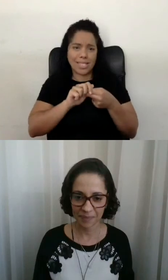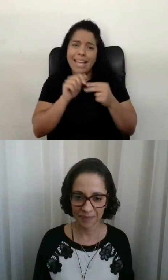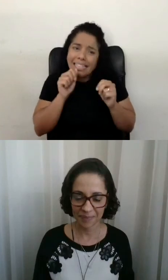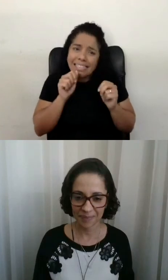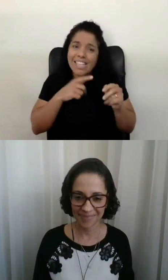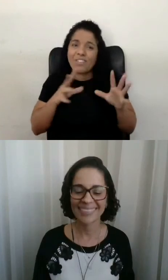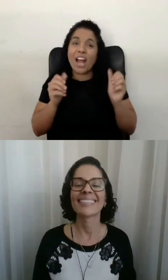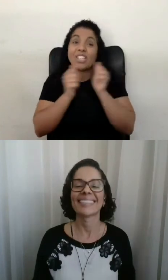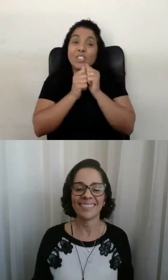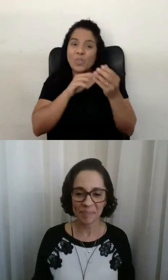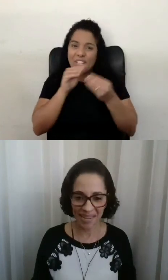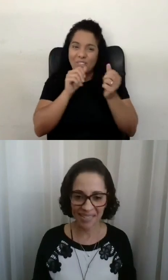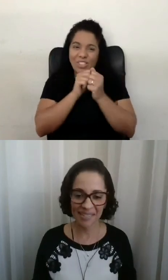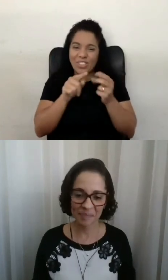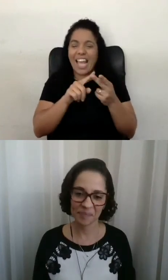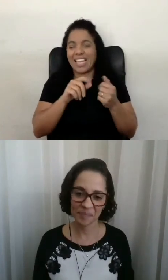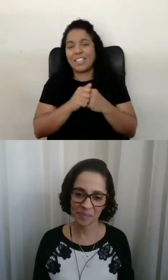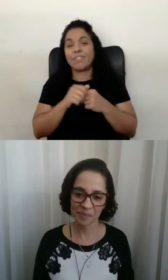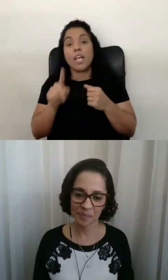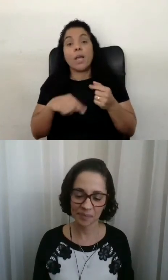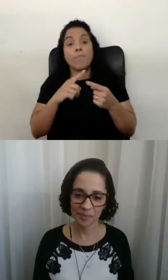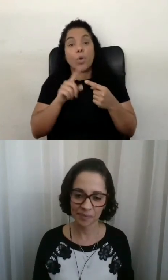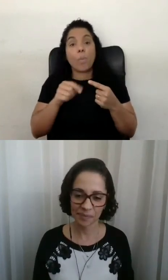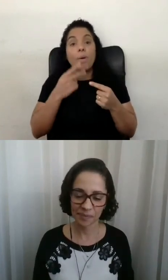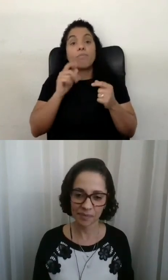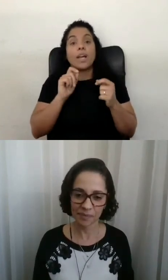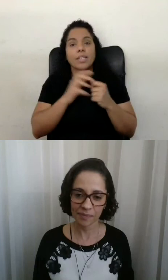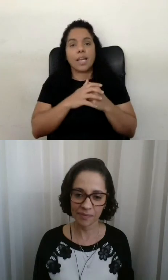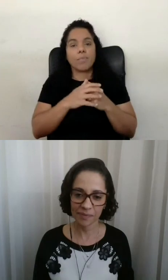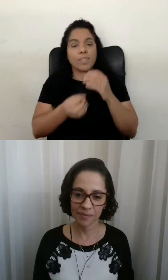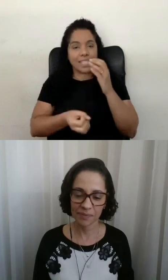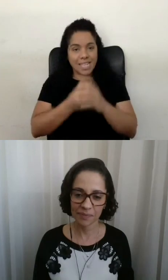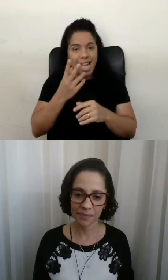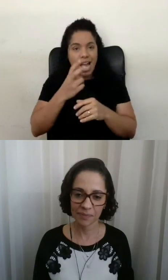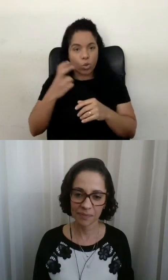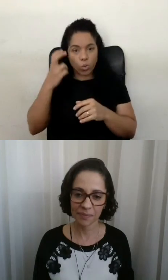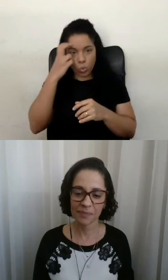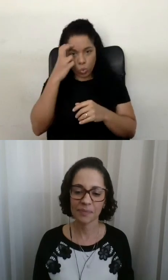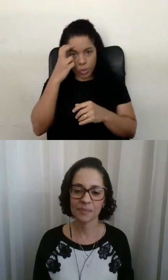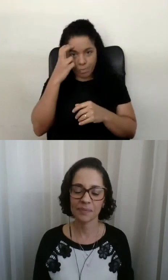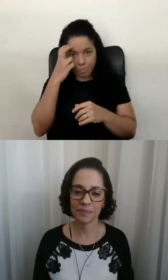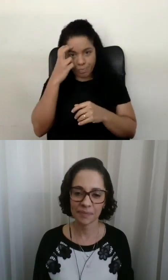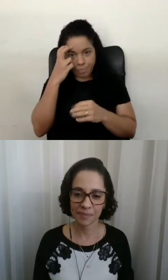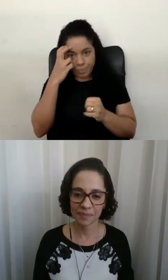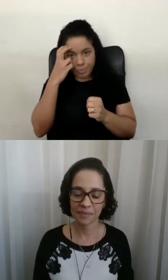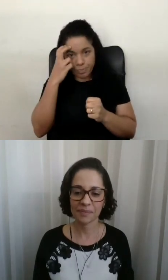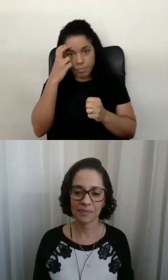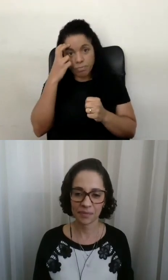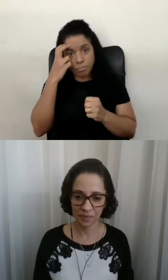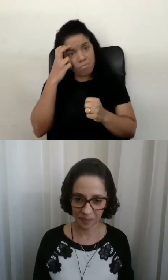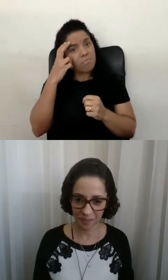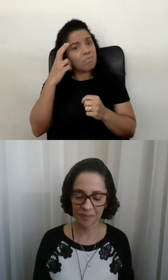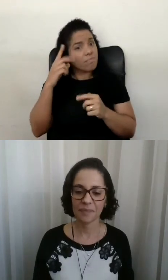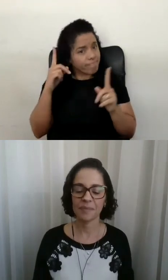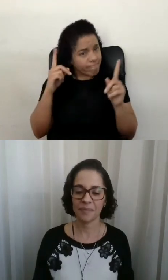de misturar as duas. Bacana. Uma fala, criar uma cultura é um processo muito